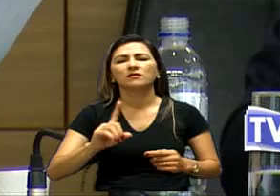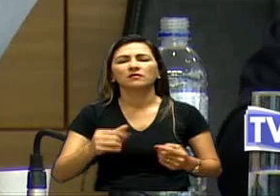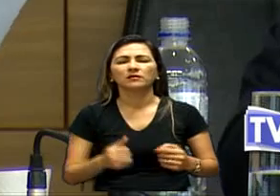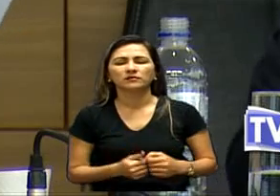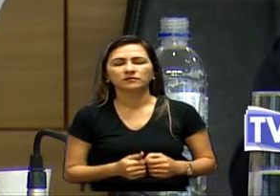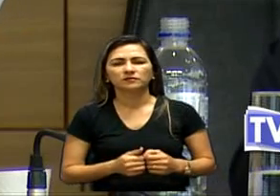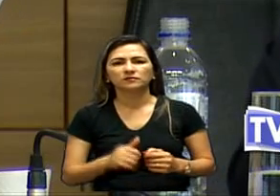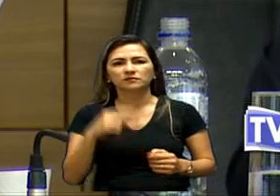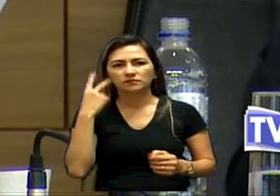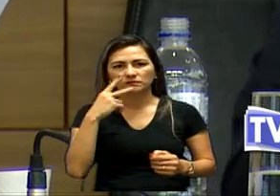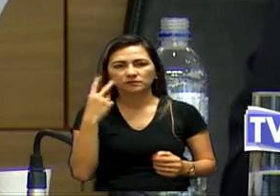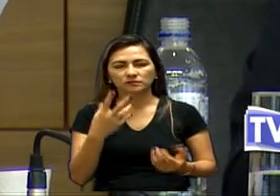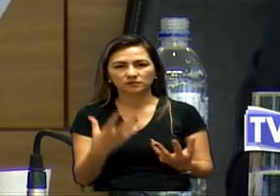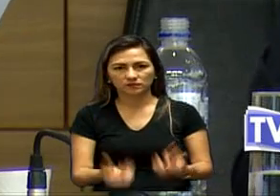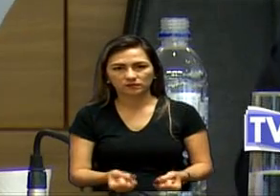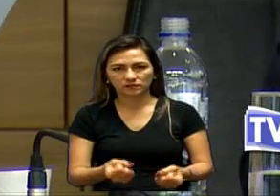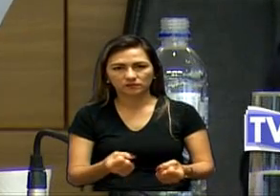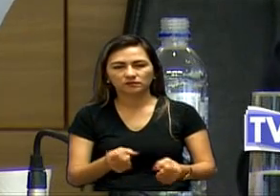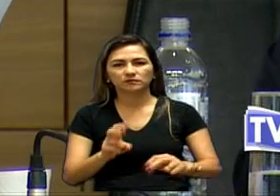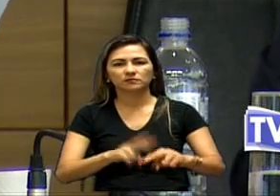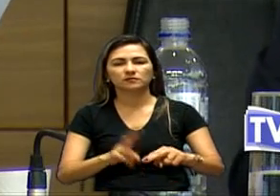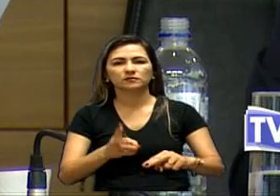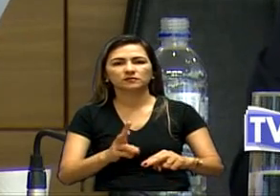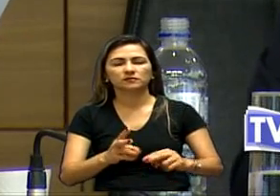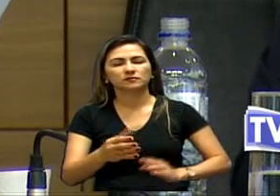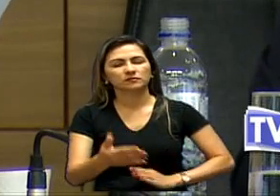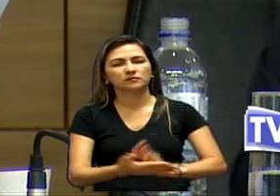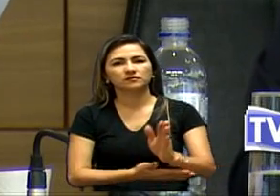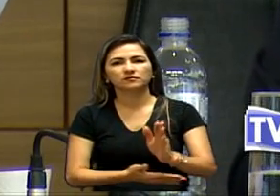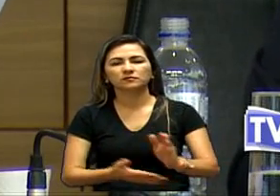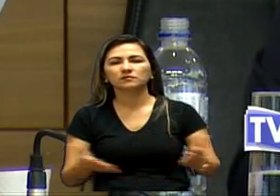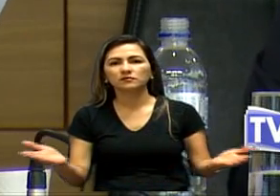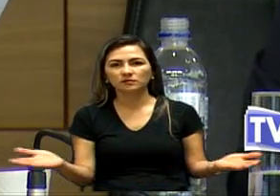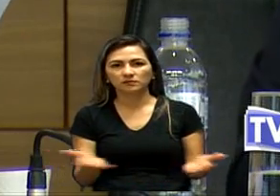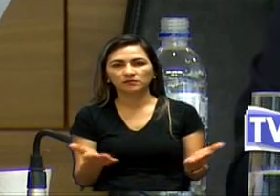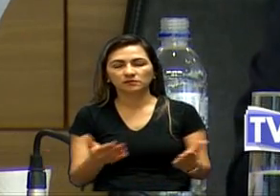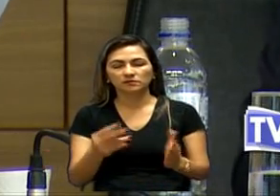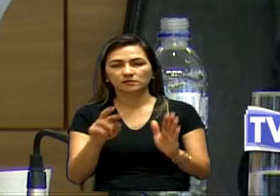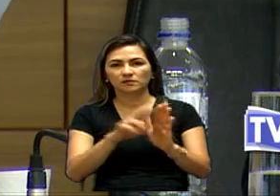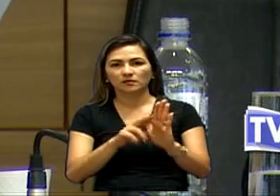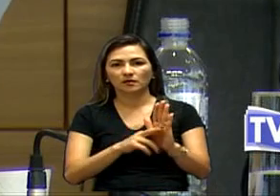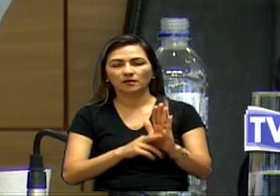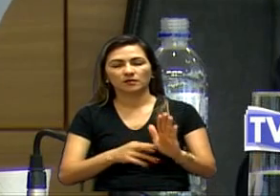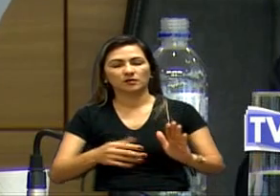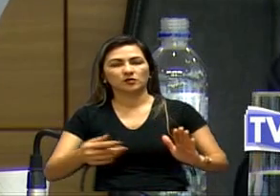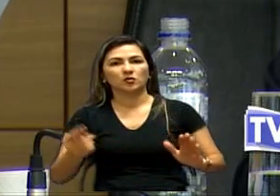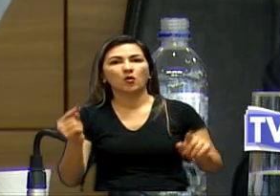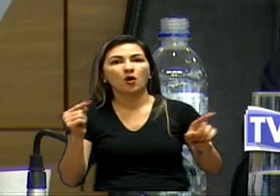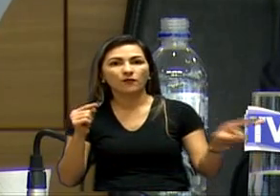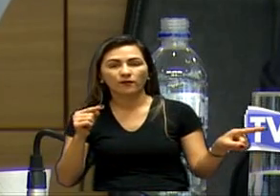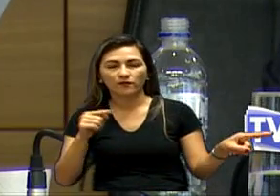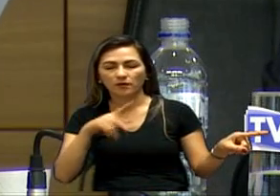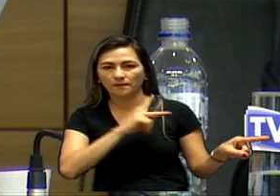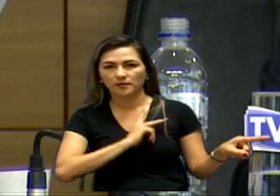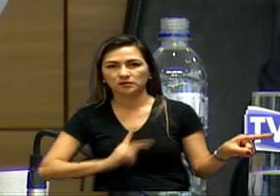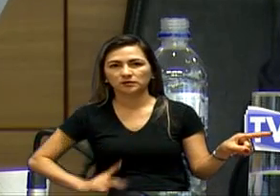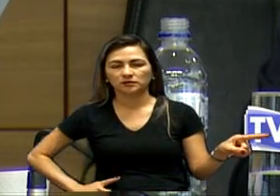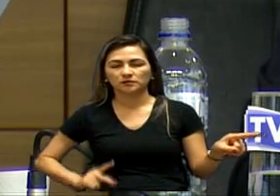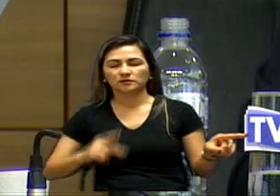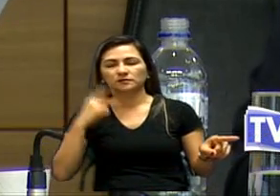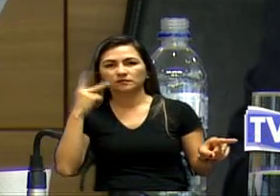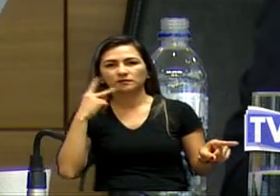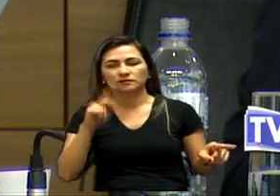Fazendo o serviço já está bom. Da minha lei, do meu requerimento, o vereador Hudson Pessini vai colocar em votação o meu